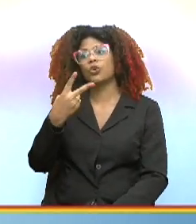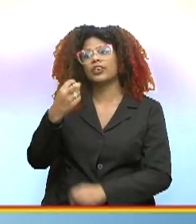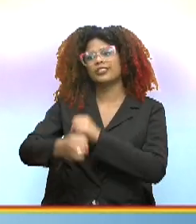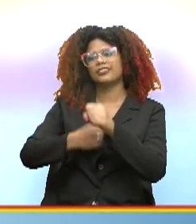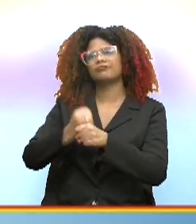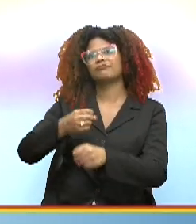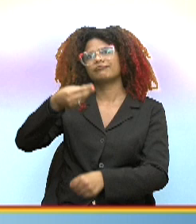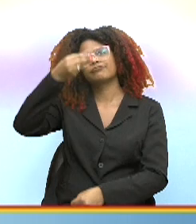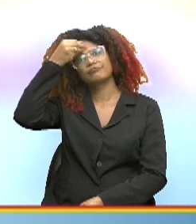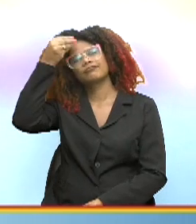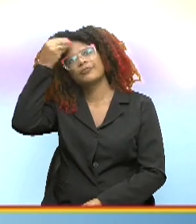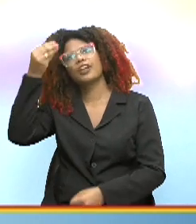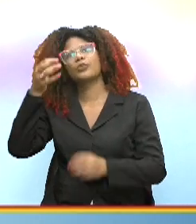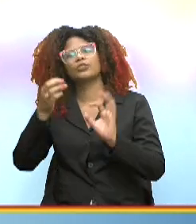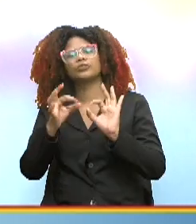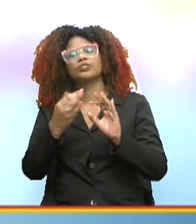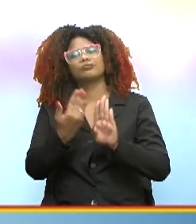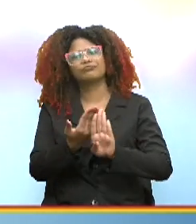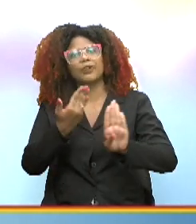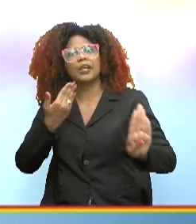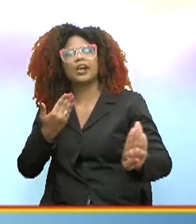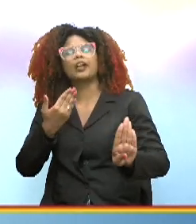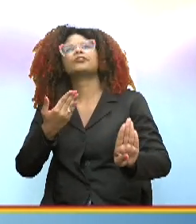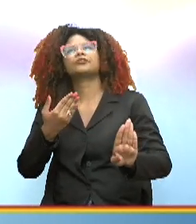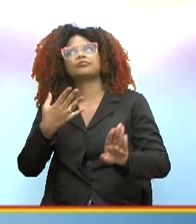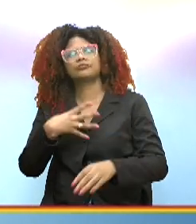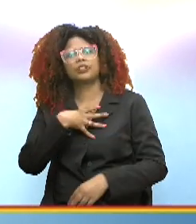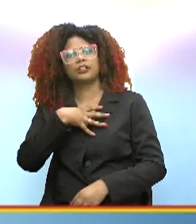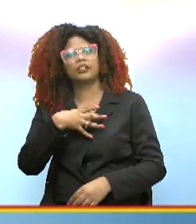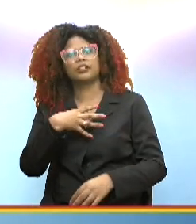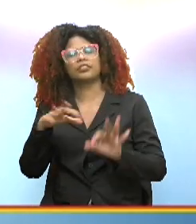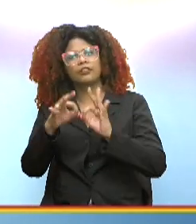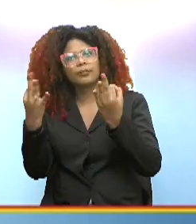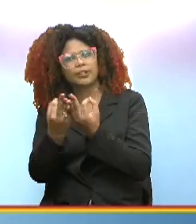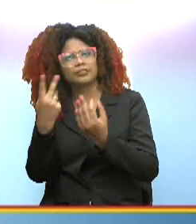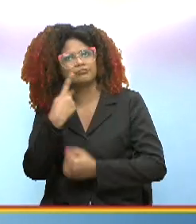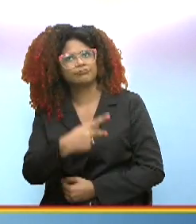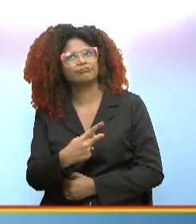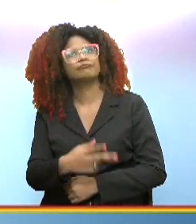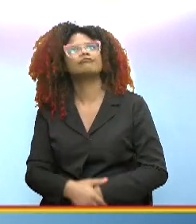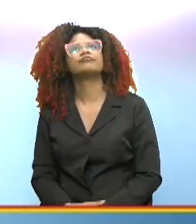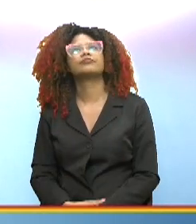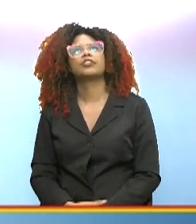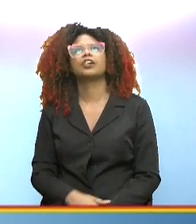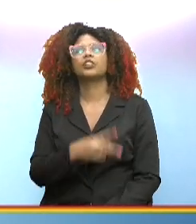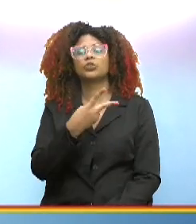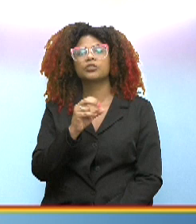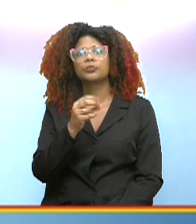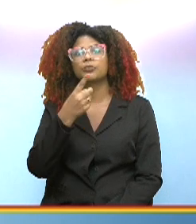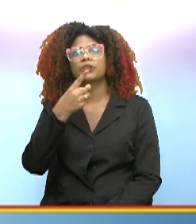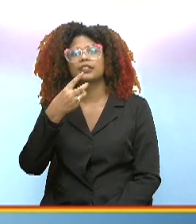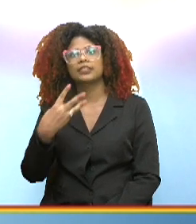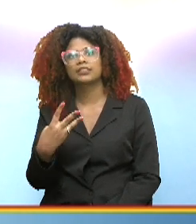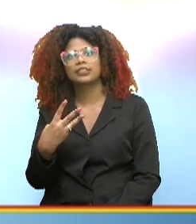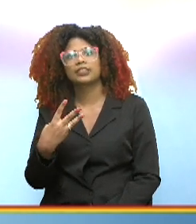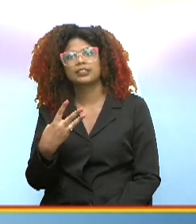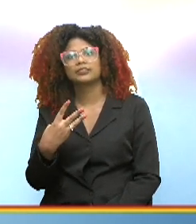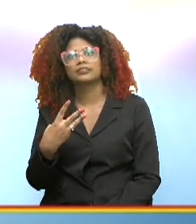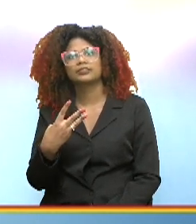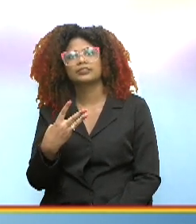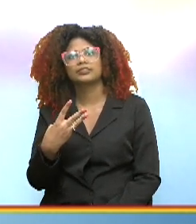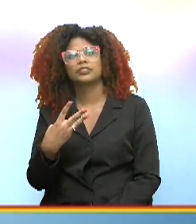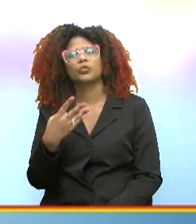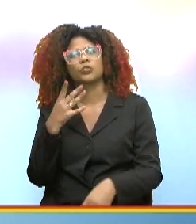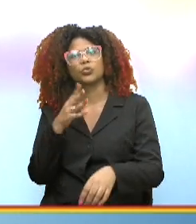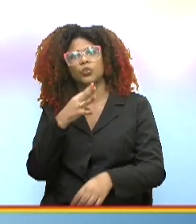ele foi destituído do Poder familiar ele foi para adoção Vale lembrar que em 2013 que foi quando eu conheci ele não era